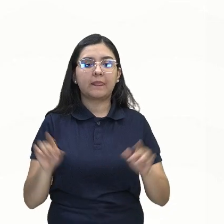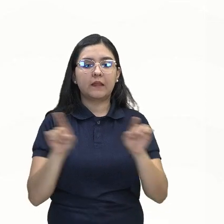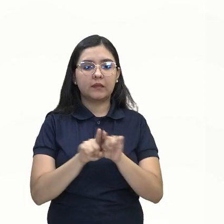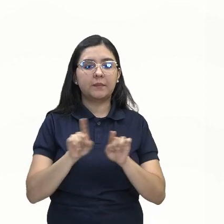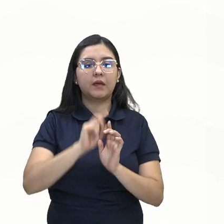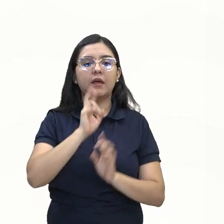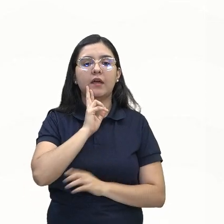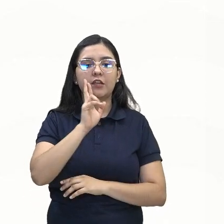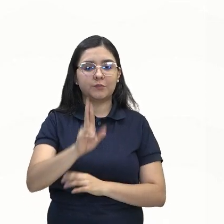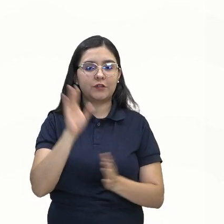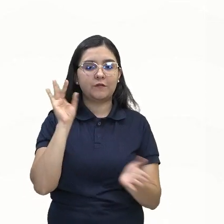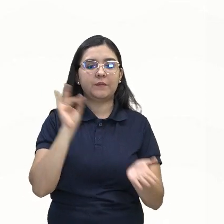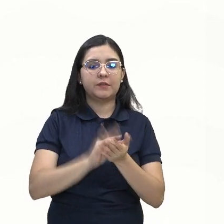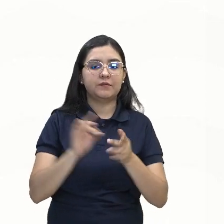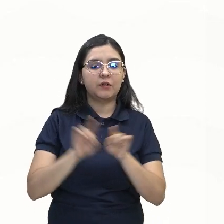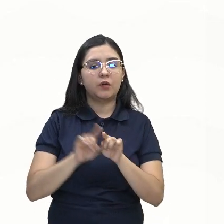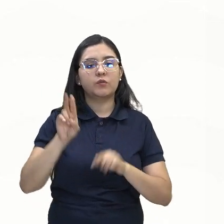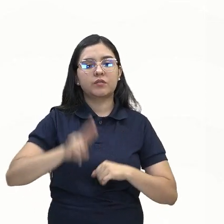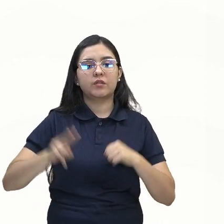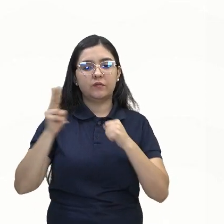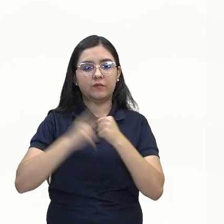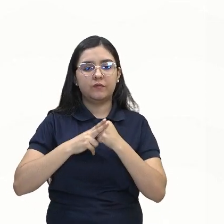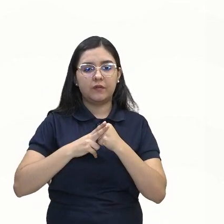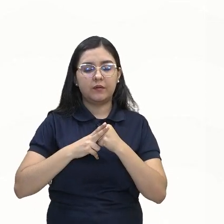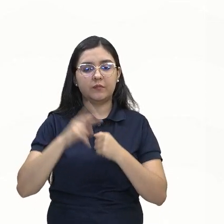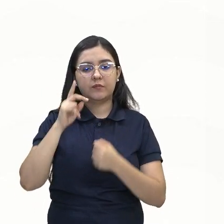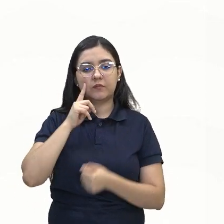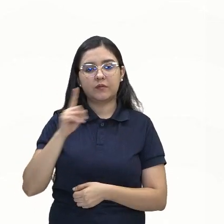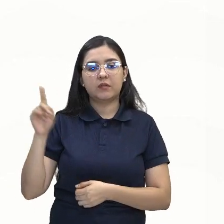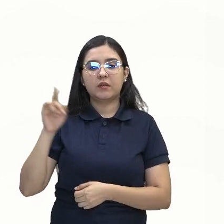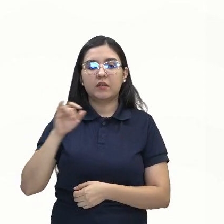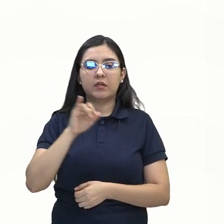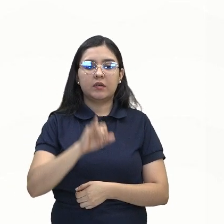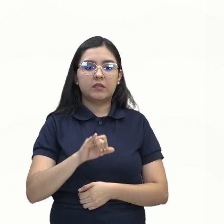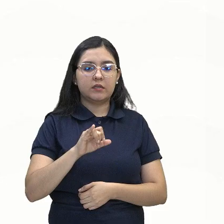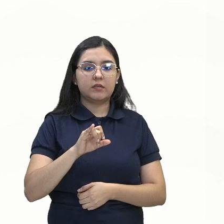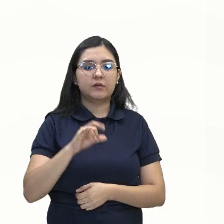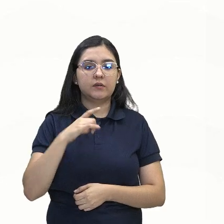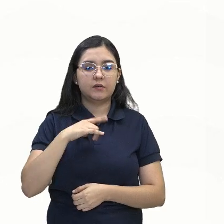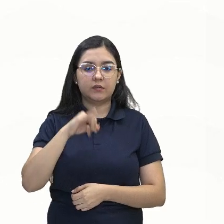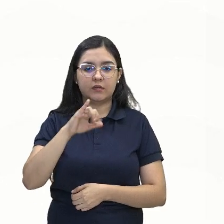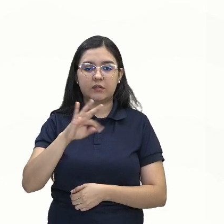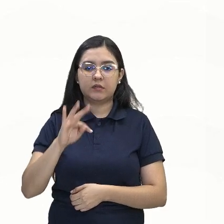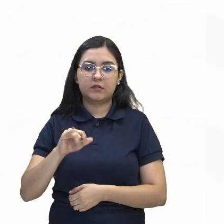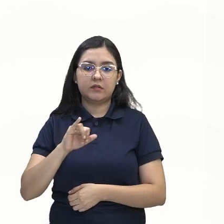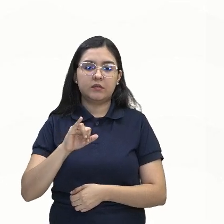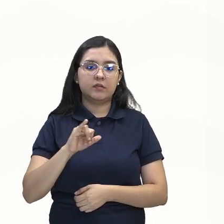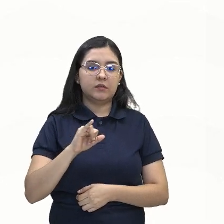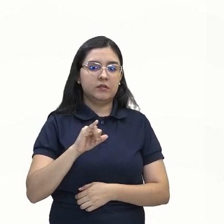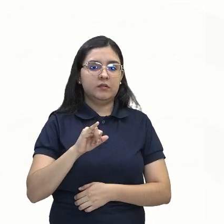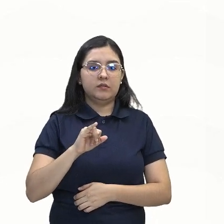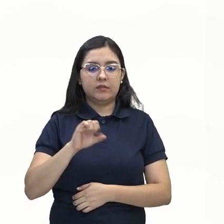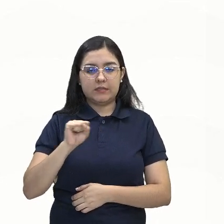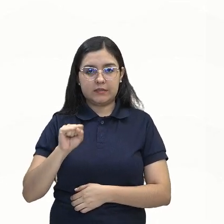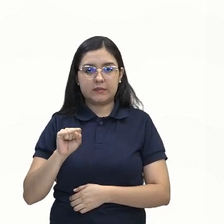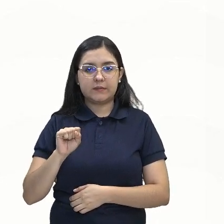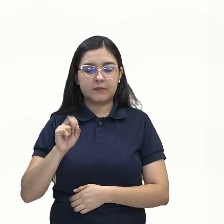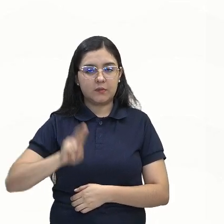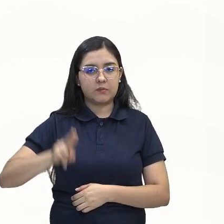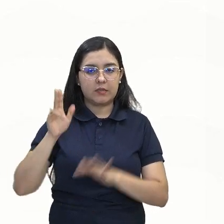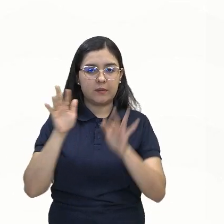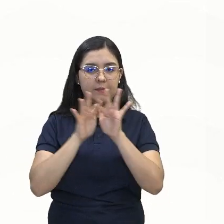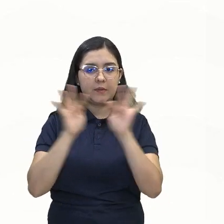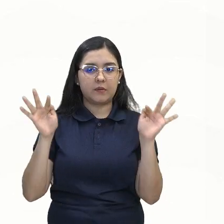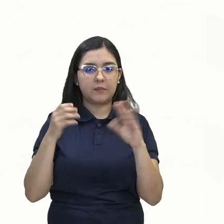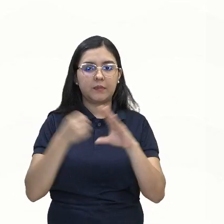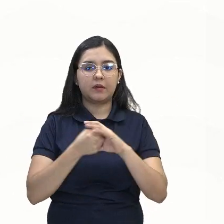a resposta afirmativa utilizando o quê? O meu verbo que eu utilizei na pergunta. Isso